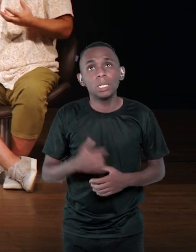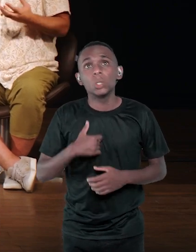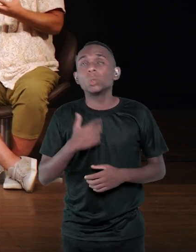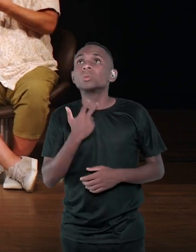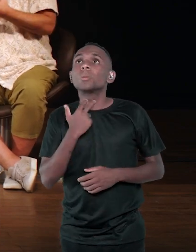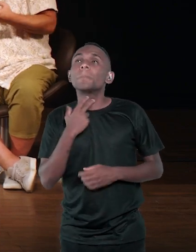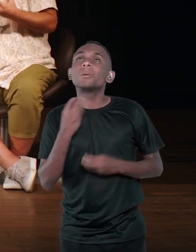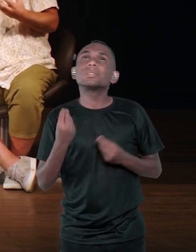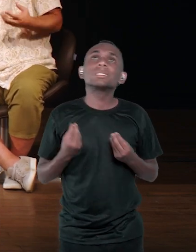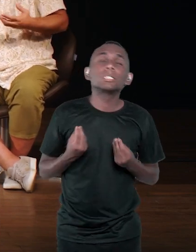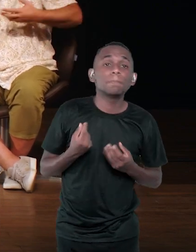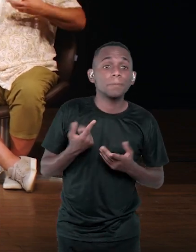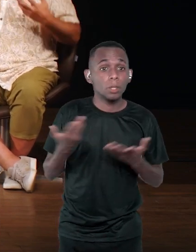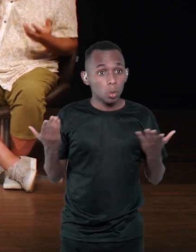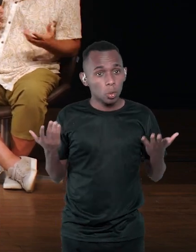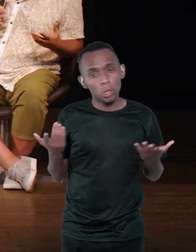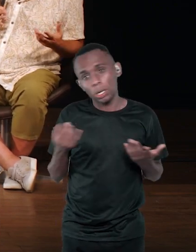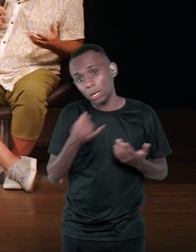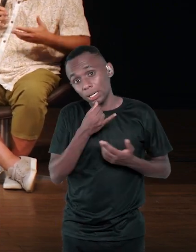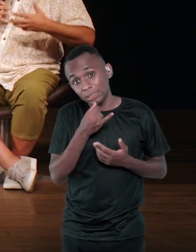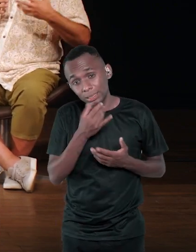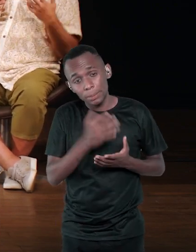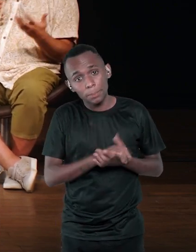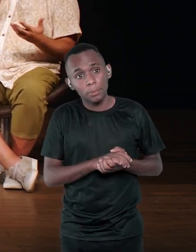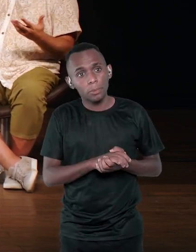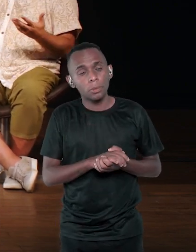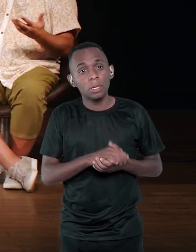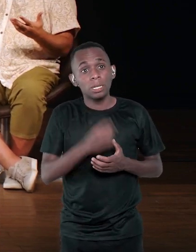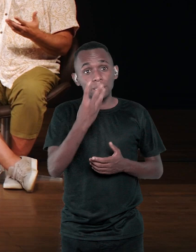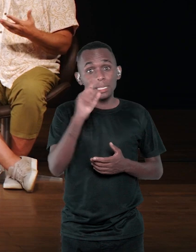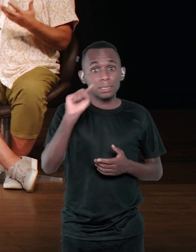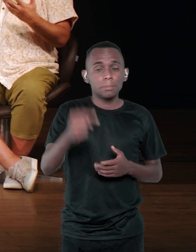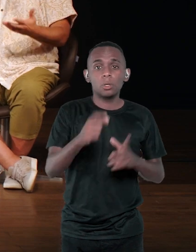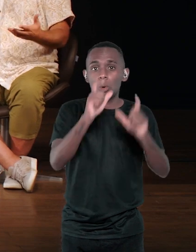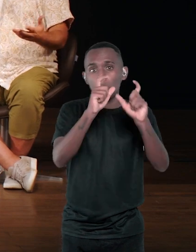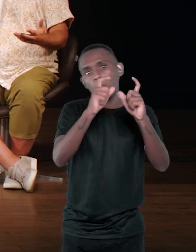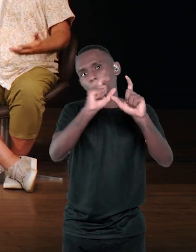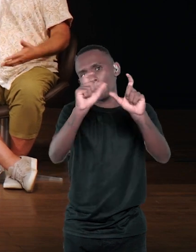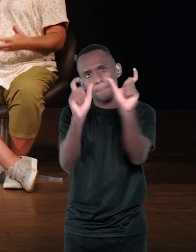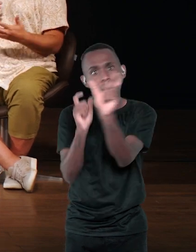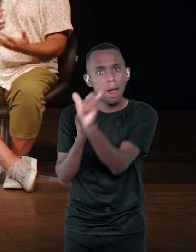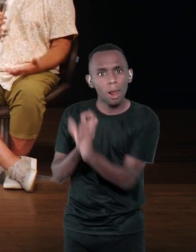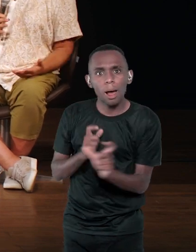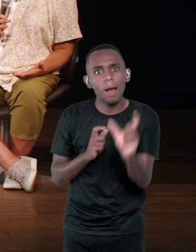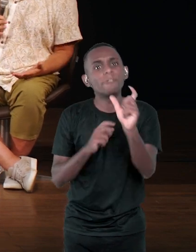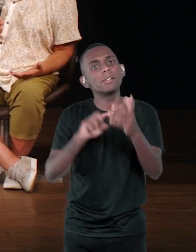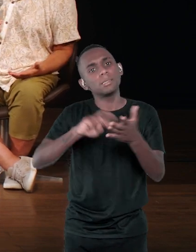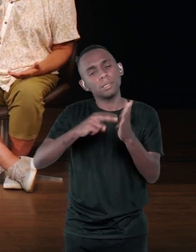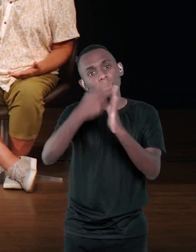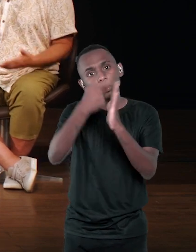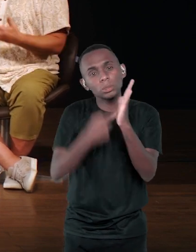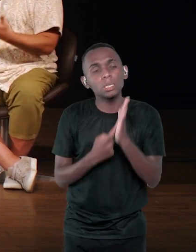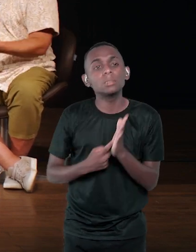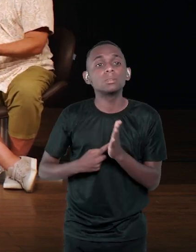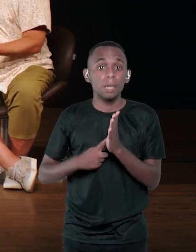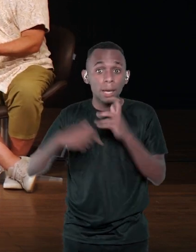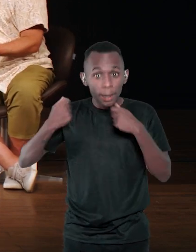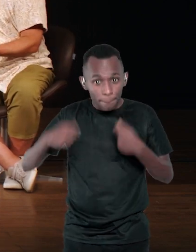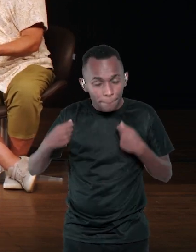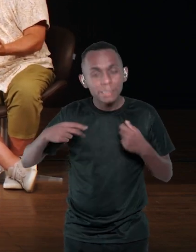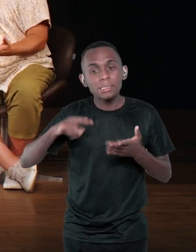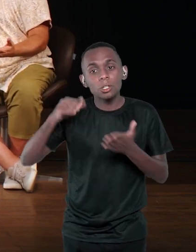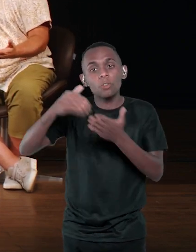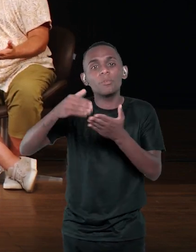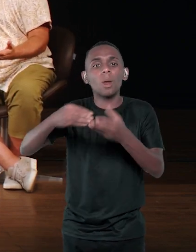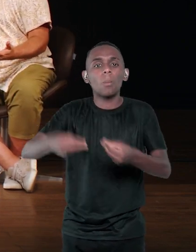posso. Eu tenho, hoje em dia, que 3.500 toques é um texto de página. Nossa, para trazer a pessoa até lá, você tem que dar um